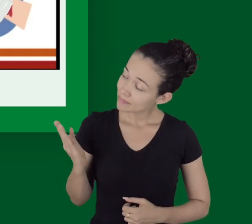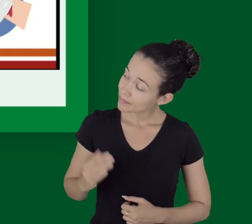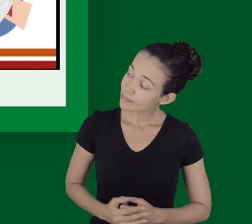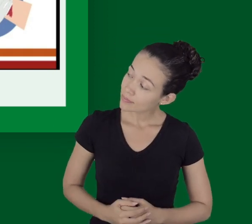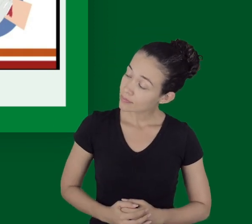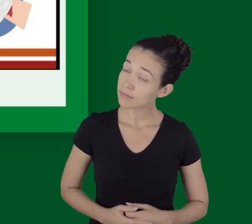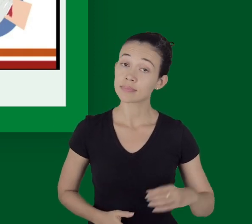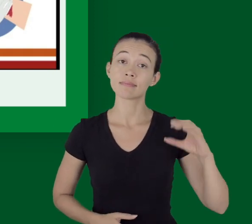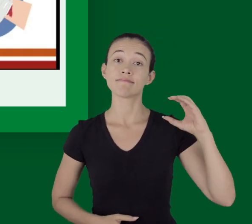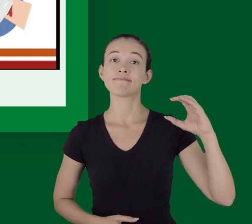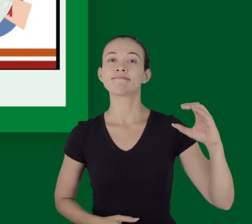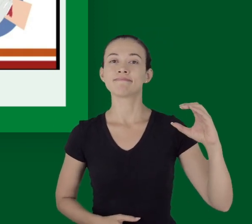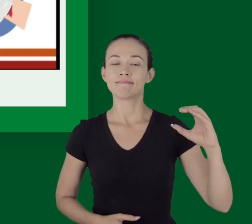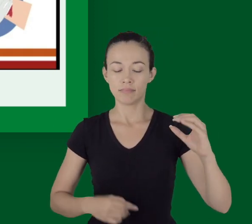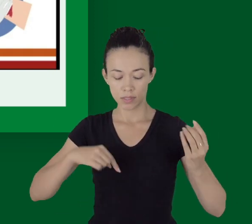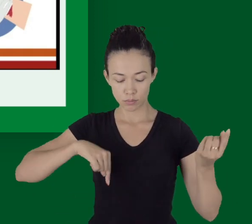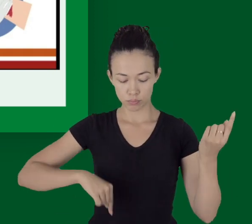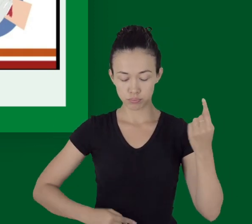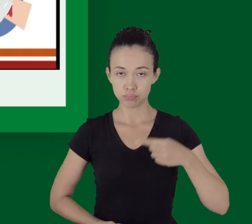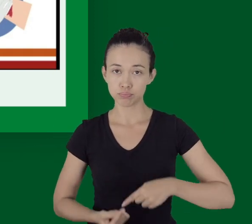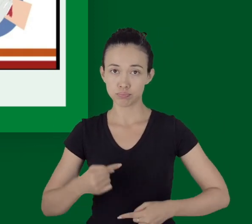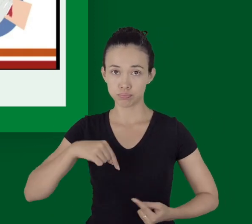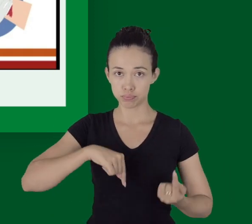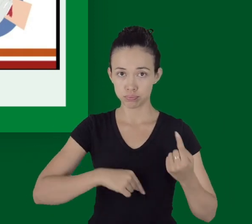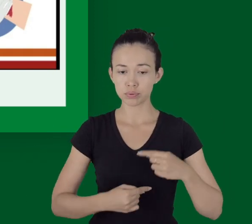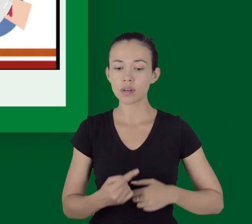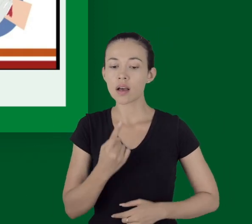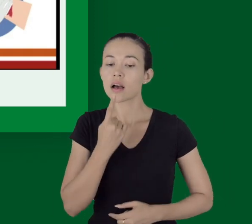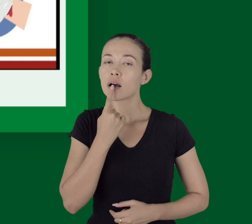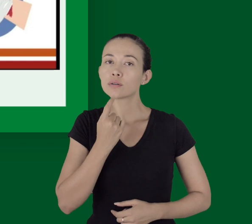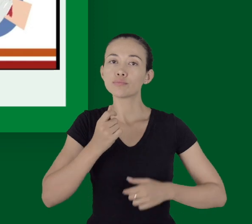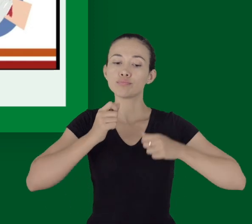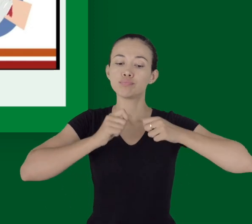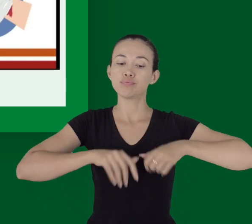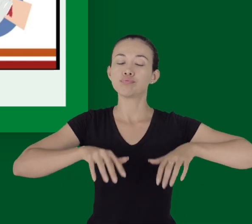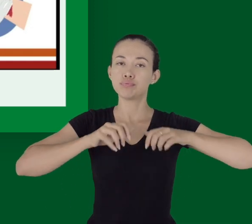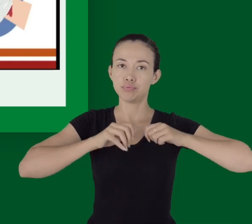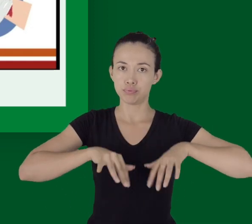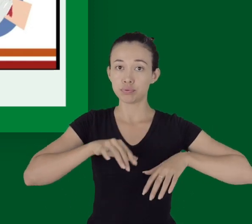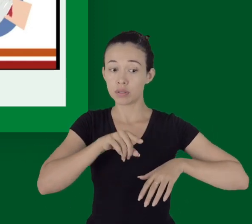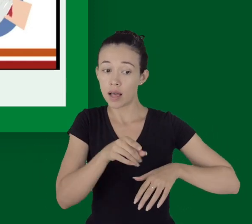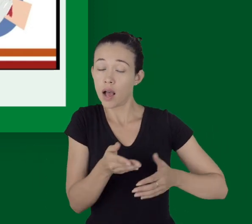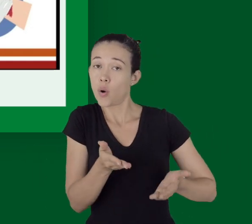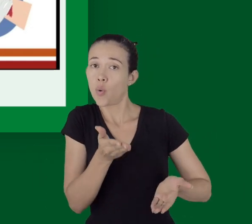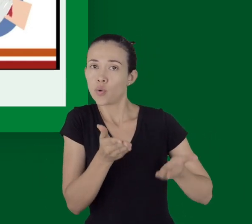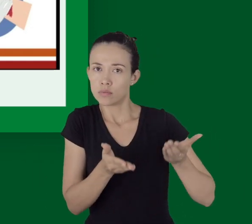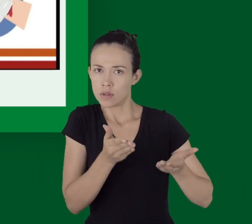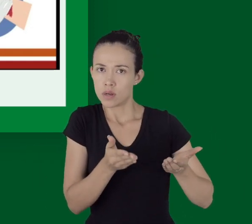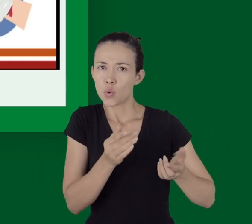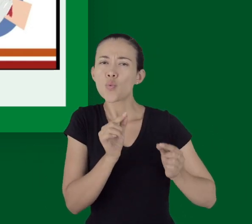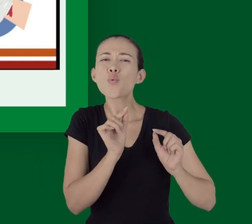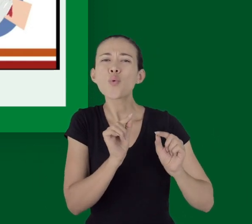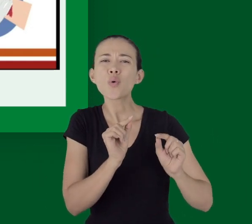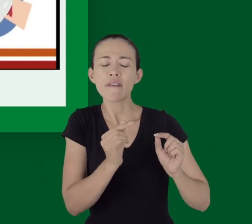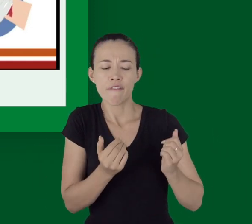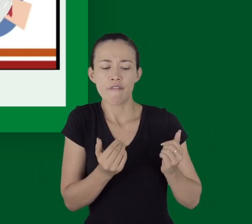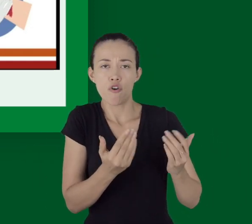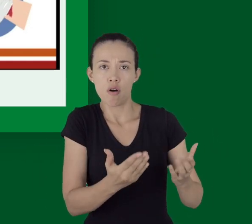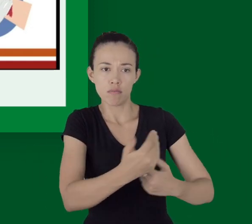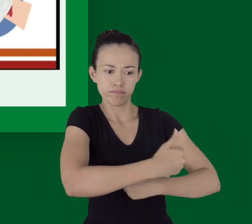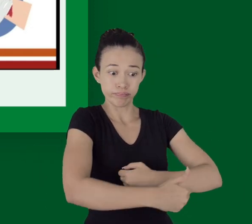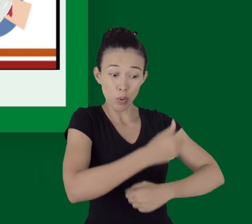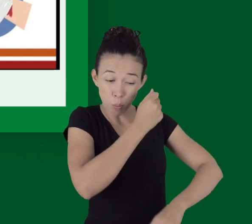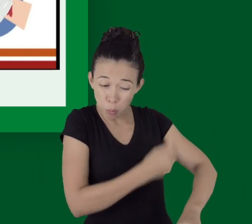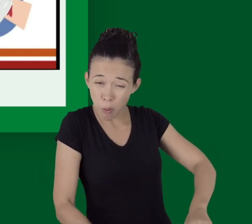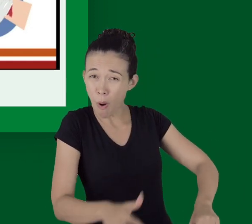aqui não é sanguinante, mas são sangramentos, garantir boa perfusão e controle de hemorragia. Como que eu faço isso? Avaliando adequadamente